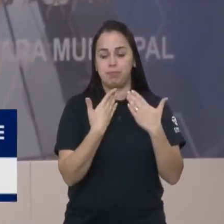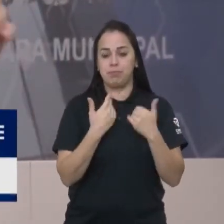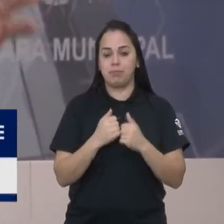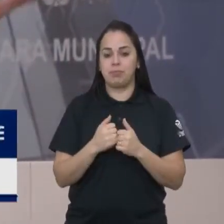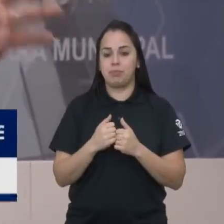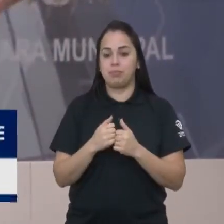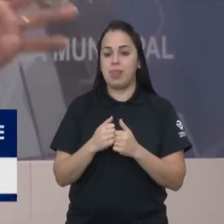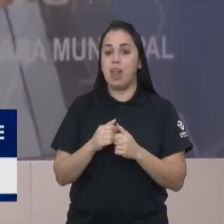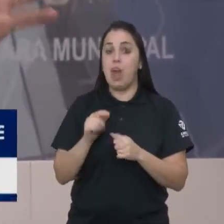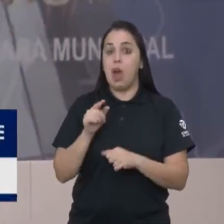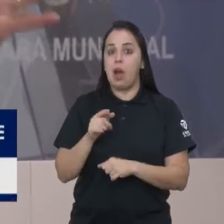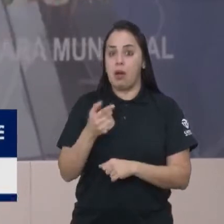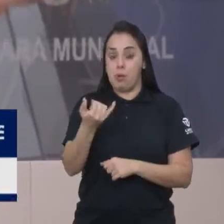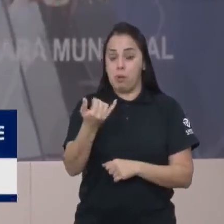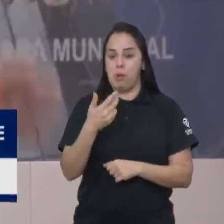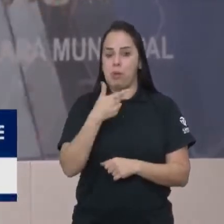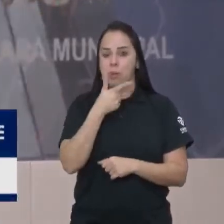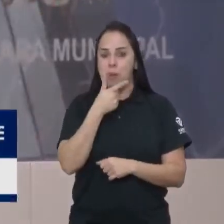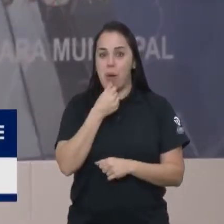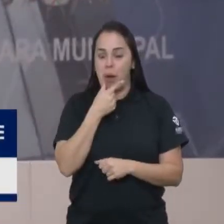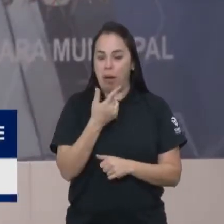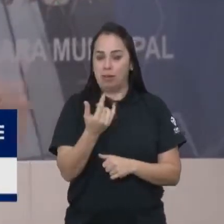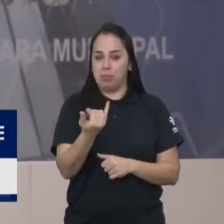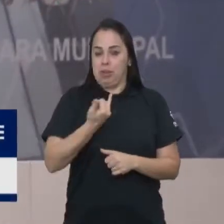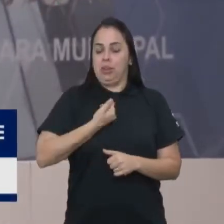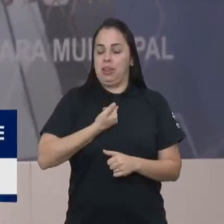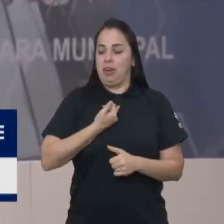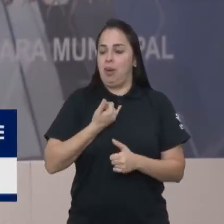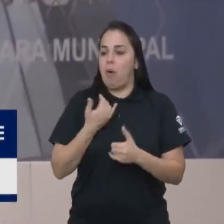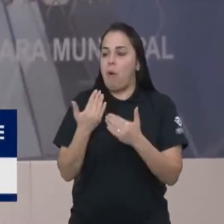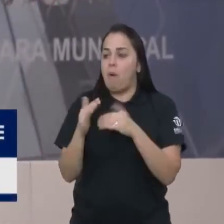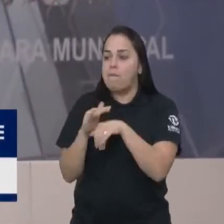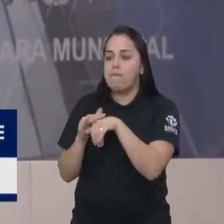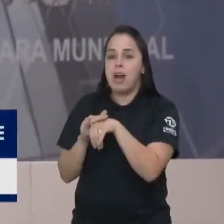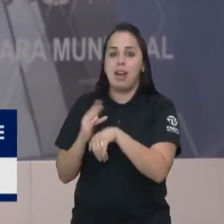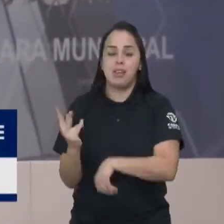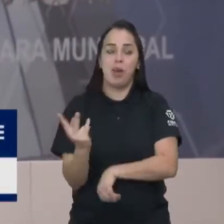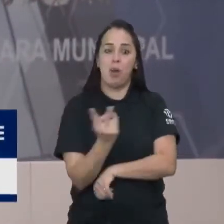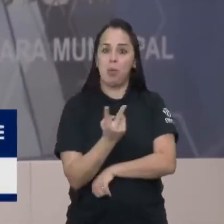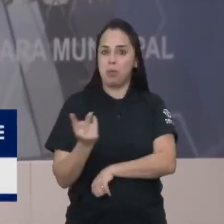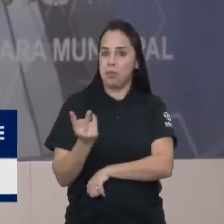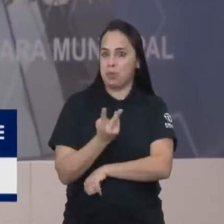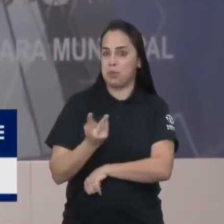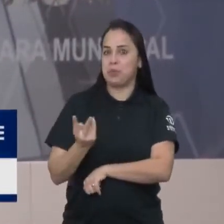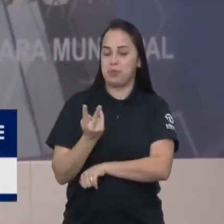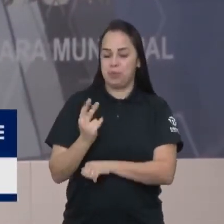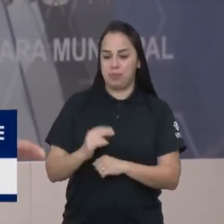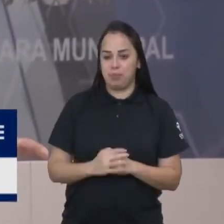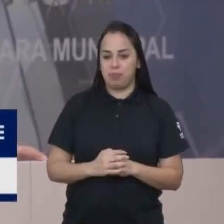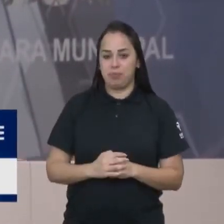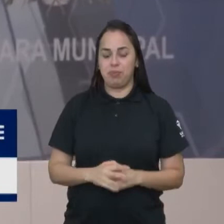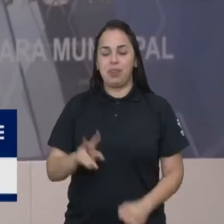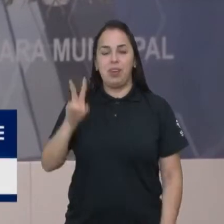falava, conversa com eles, né, naquela calma do Alfredo. E o que eu me lembro do Ricardo, e essa é a